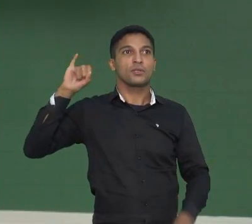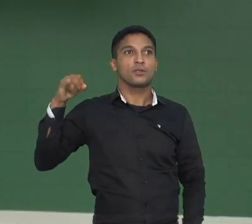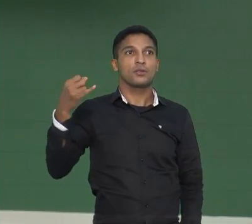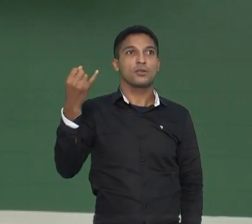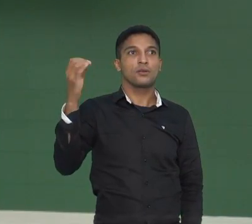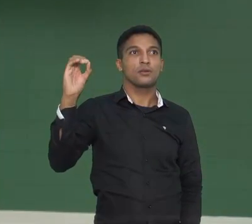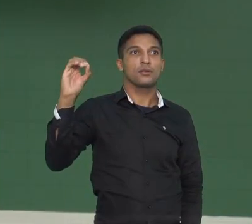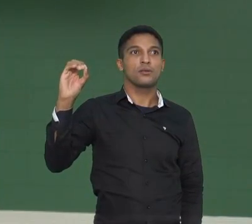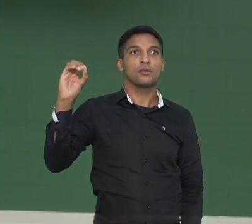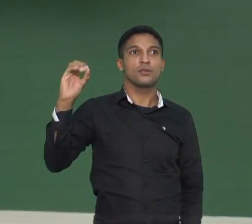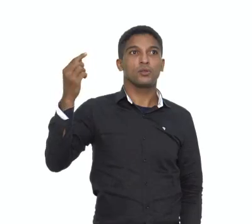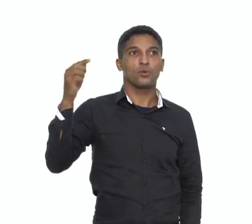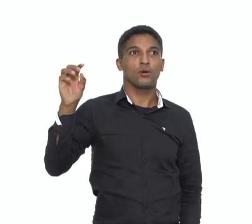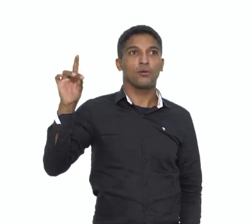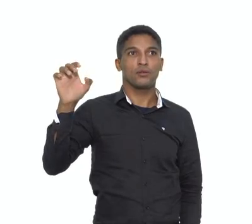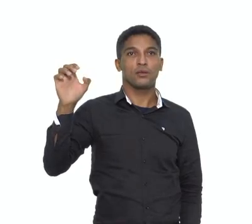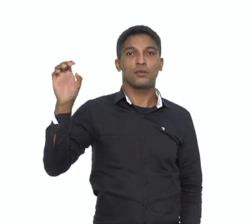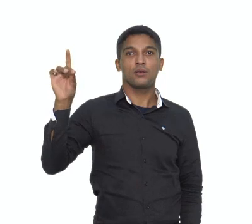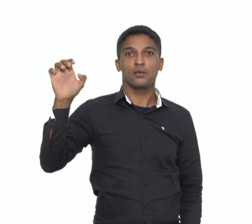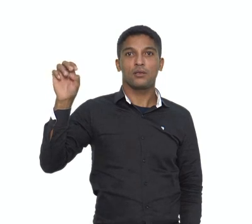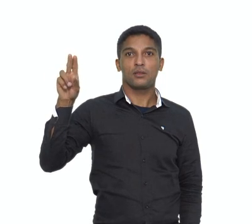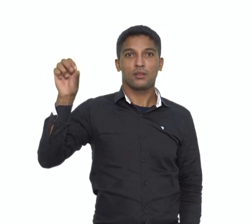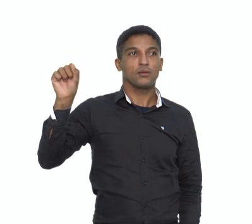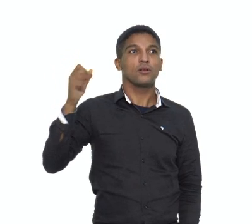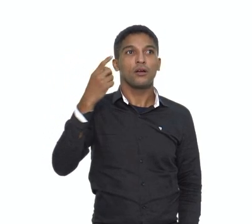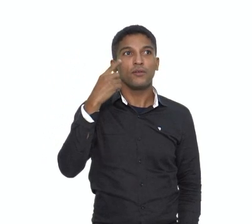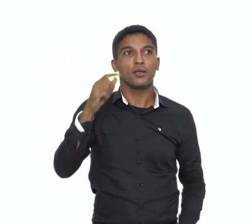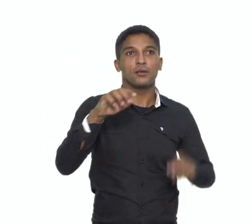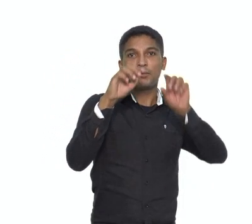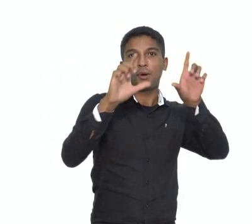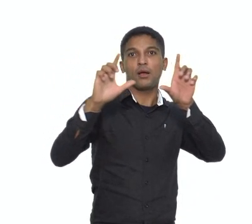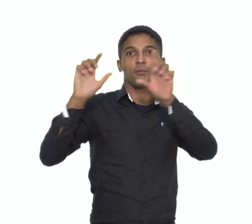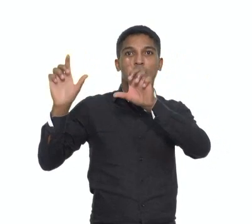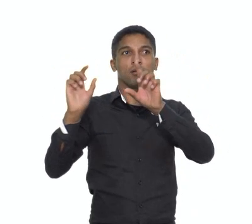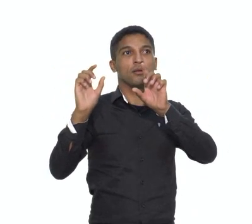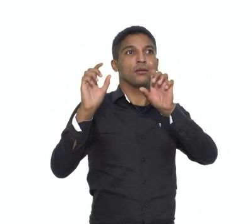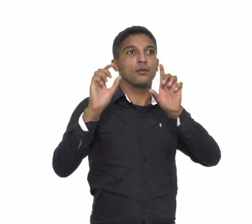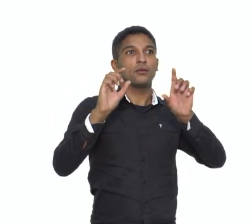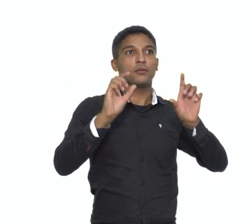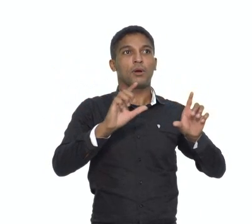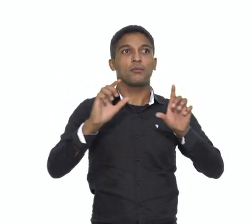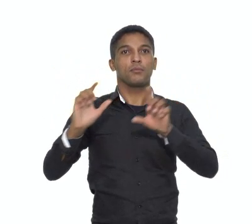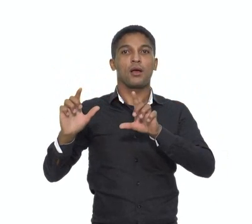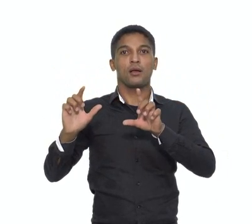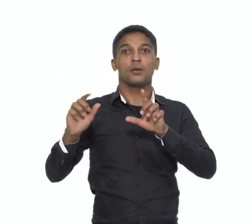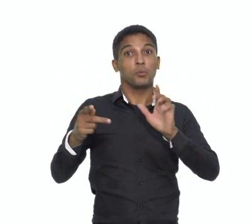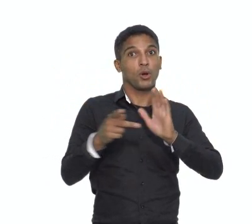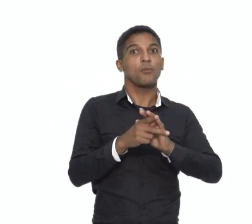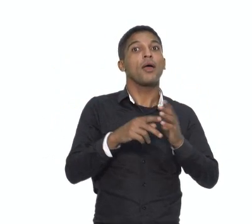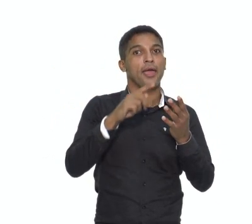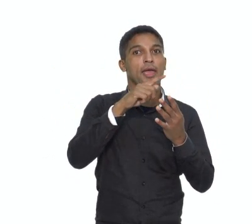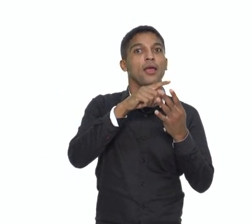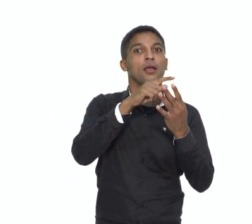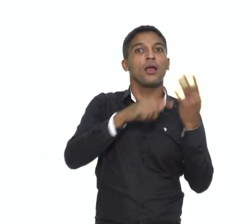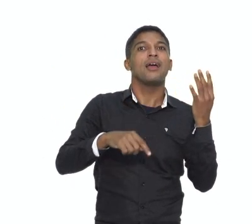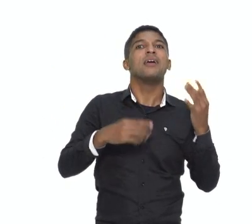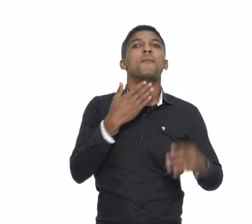Manuel Faustino, João de Deus, tá? Então, esses